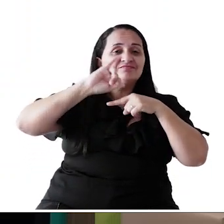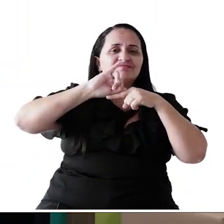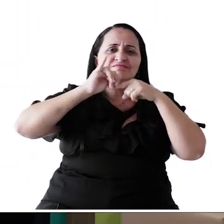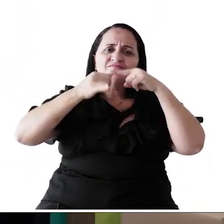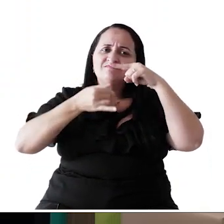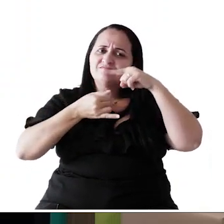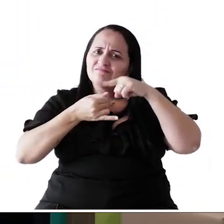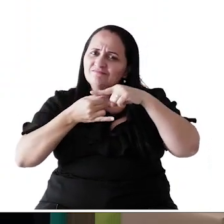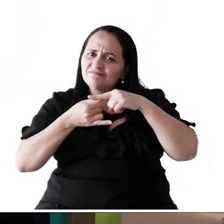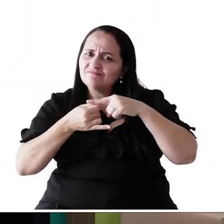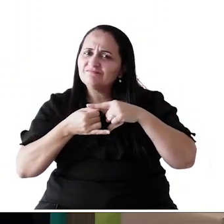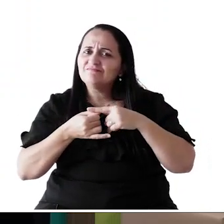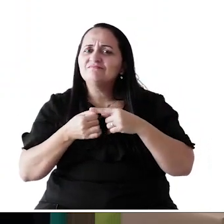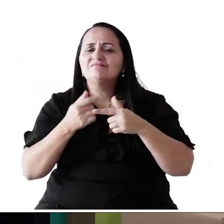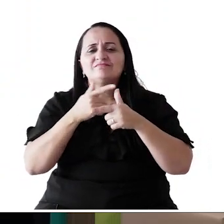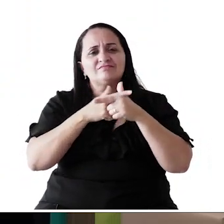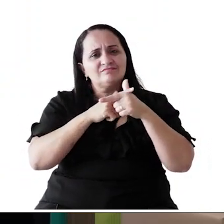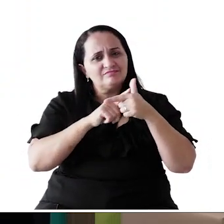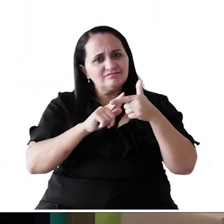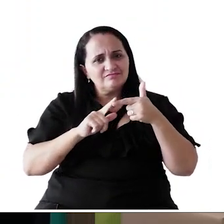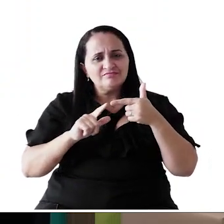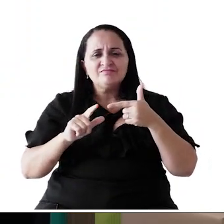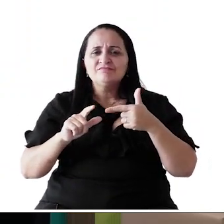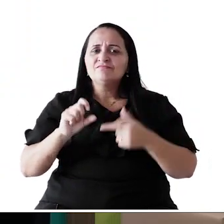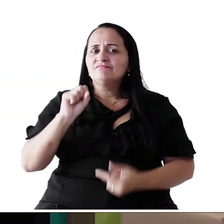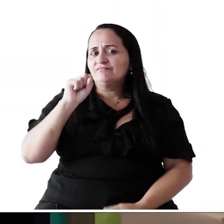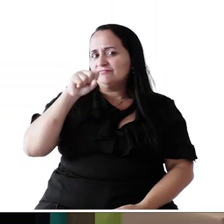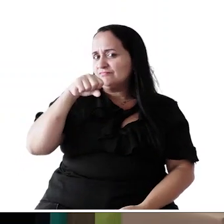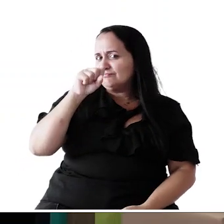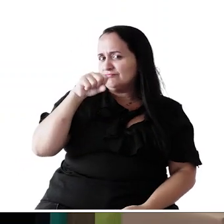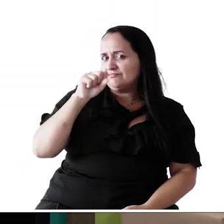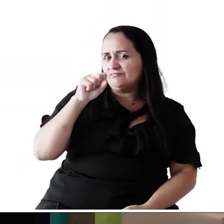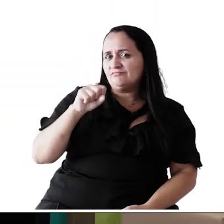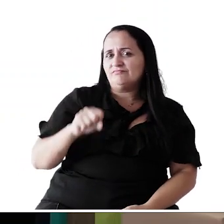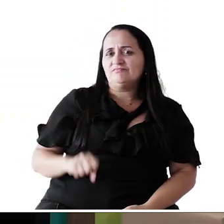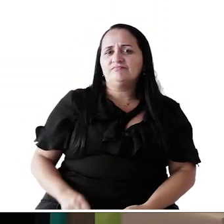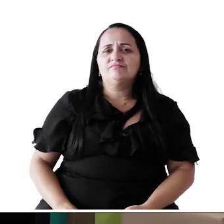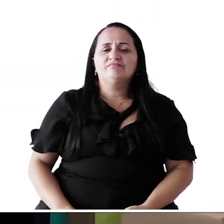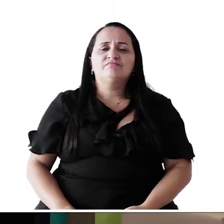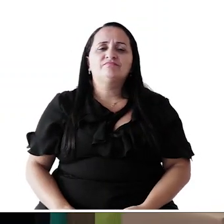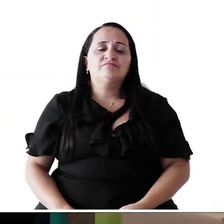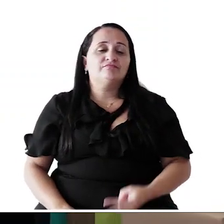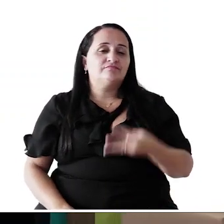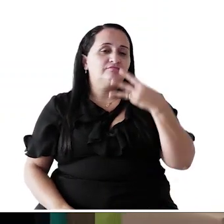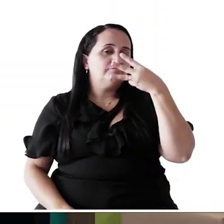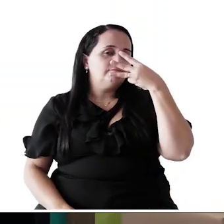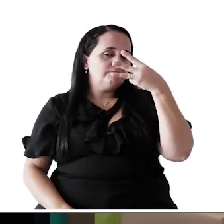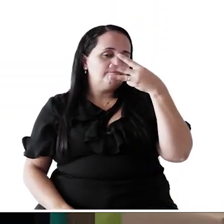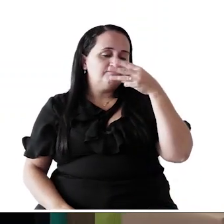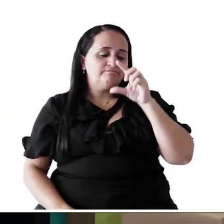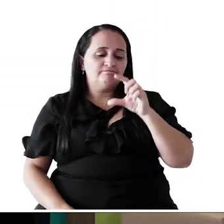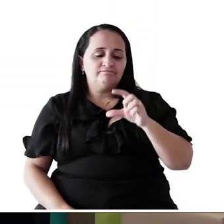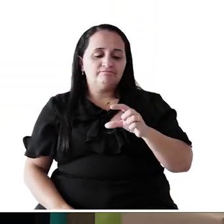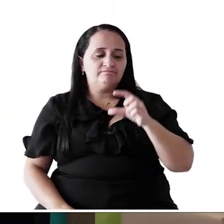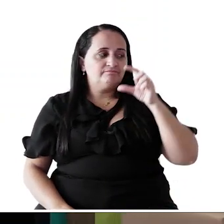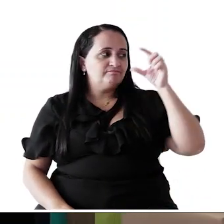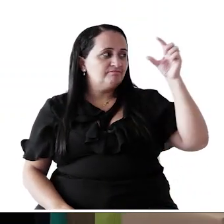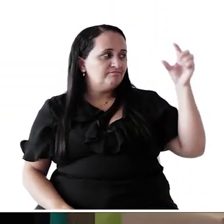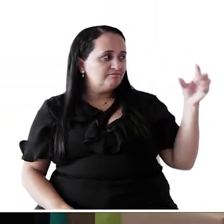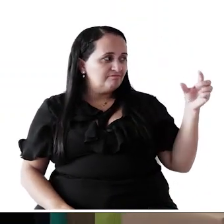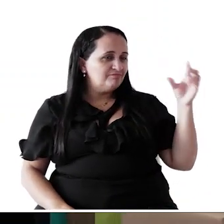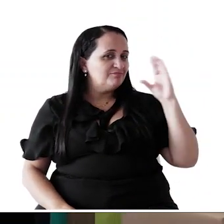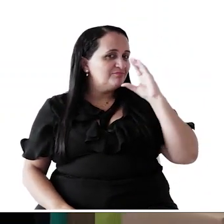a divisão de um inteiro. Sim, eu vou dar a Carol 3 pedacinhos só. A